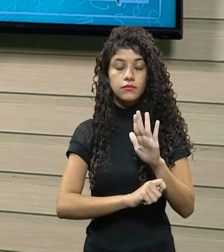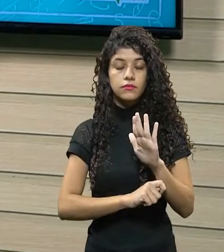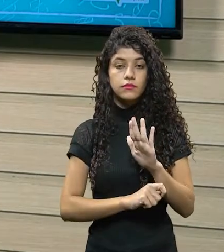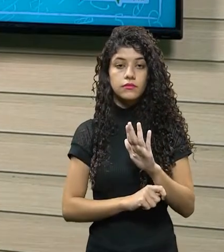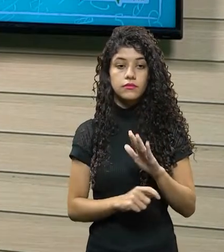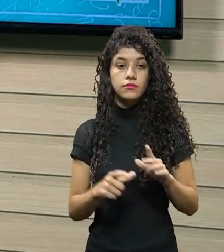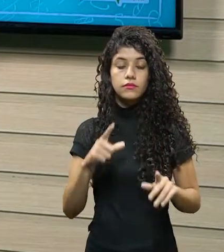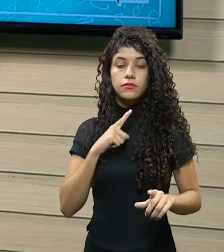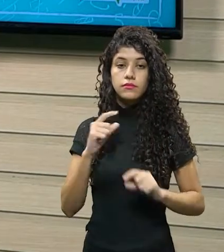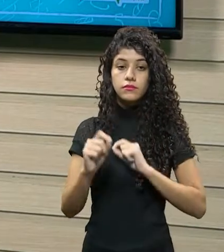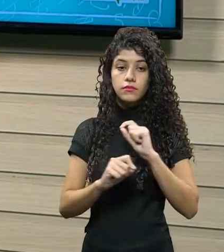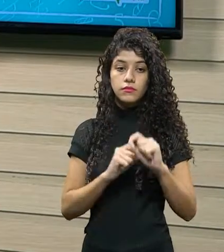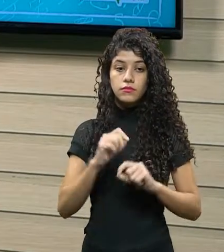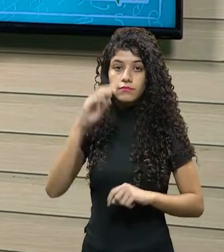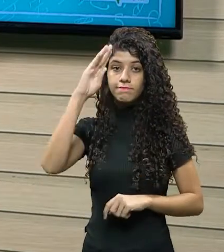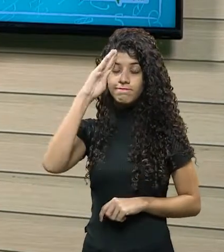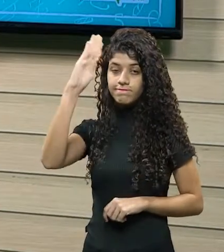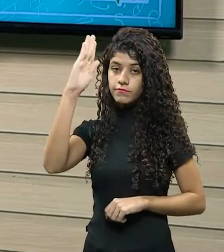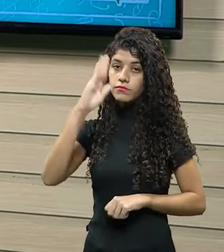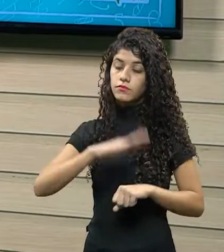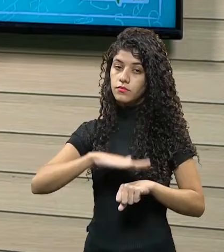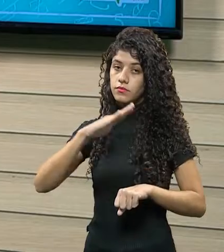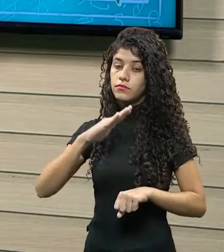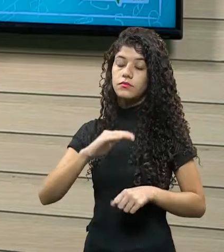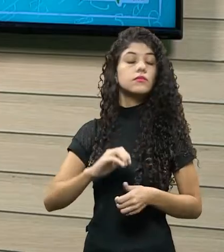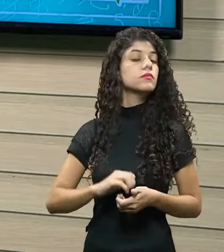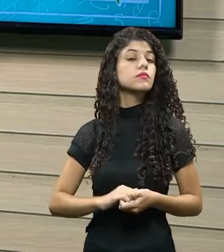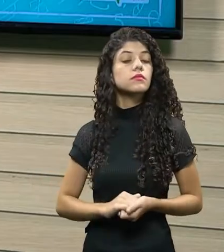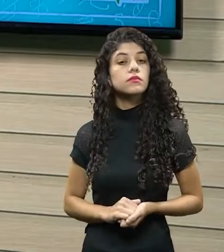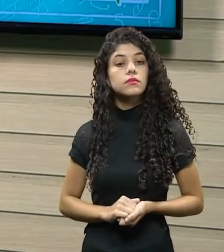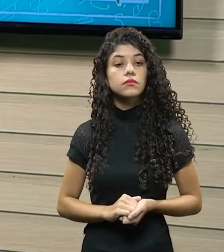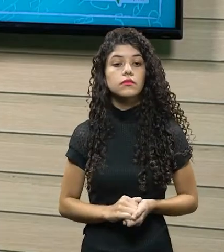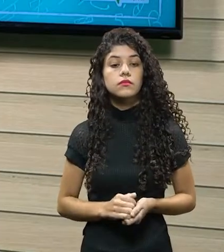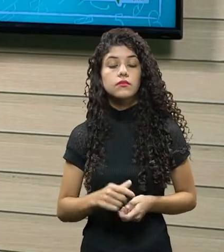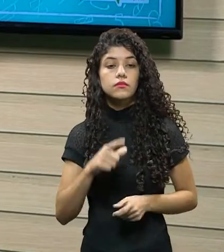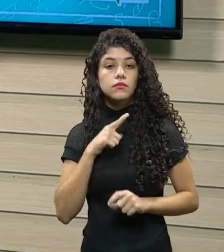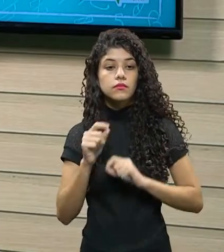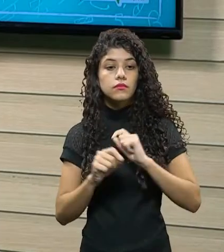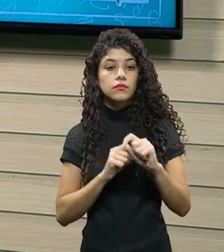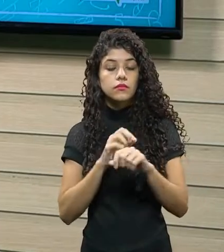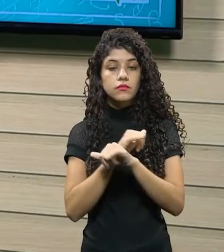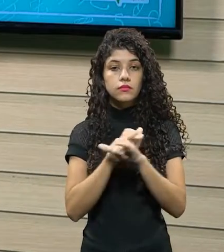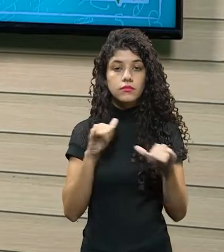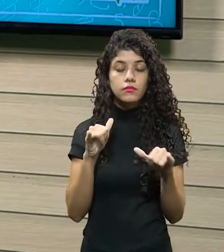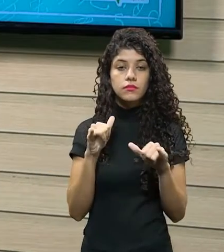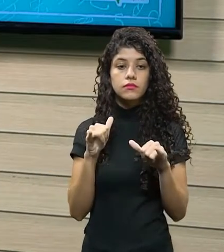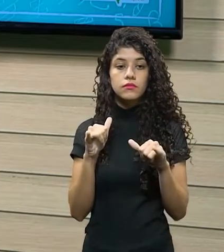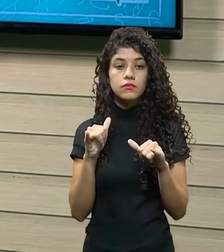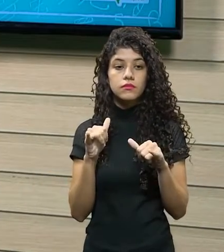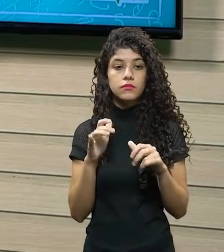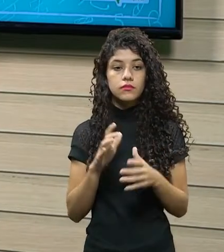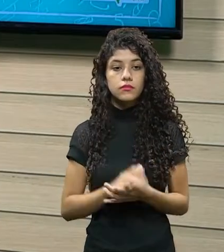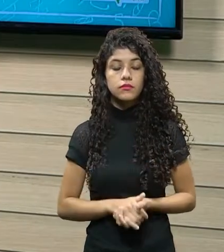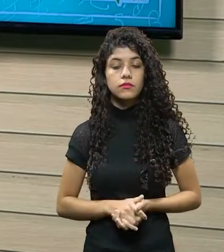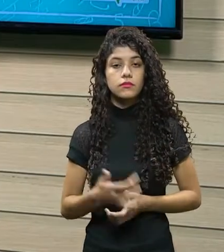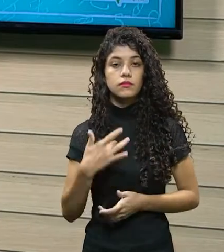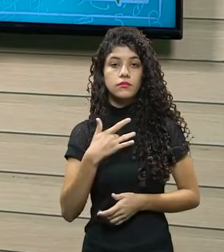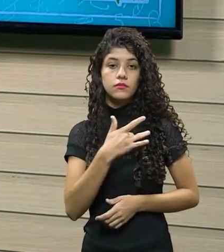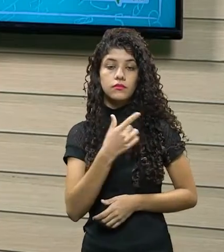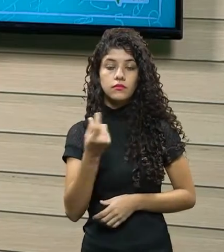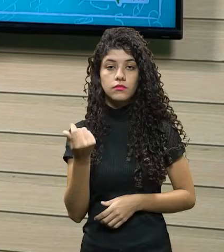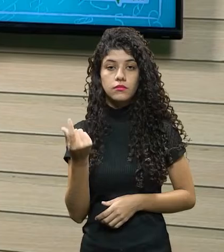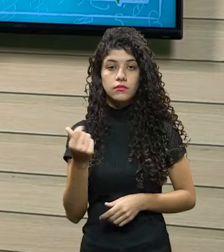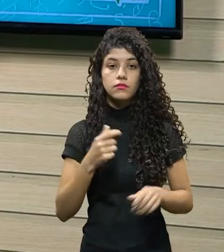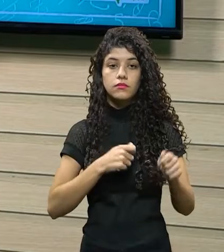sendo classificado como o mais importante, pois nele é o que é evidenciado, é passado as informações sobre a saúde financeira